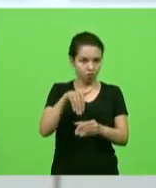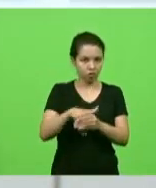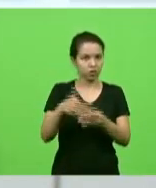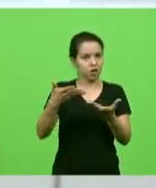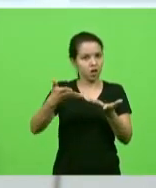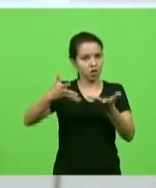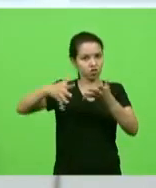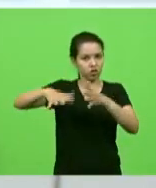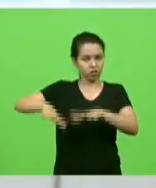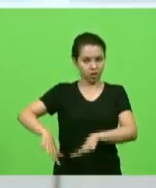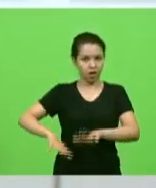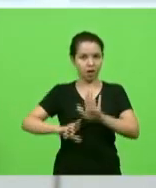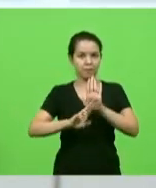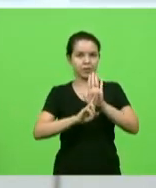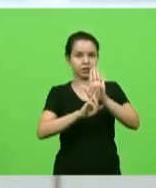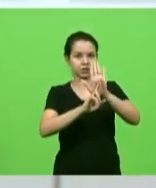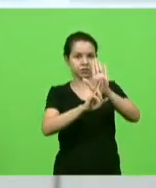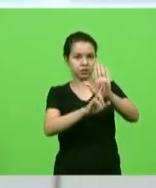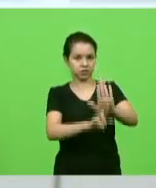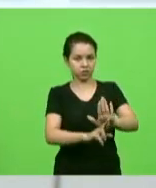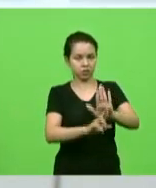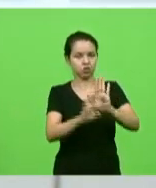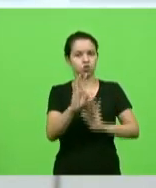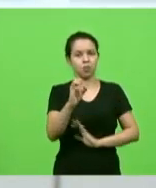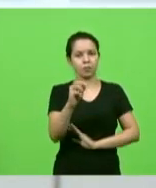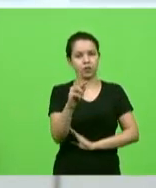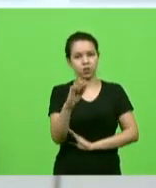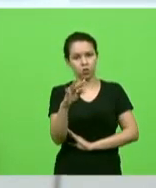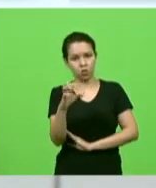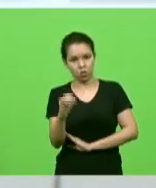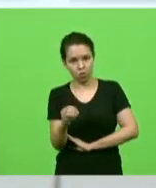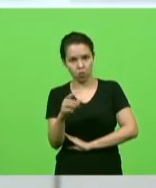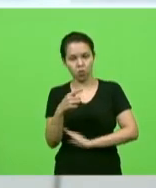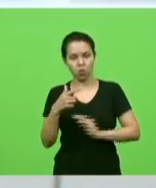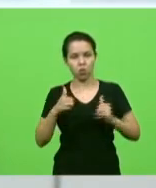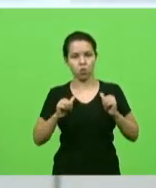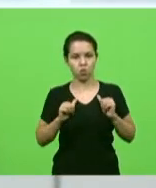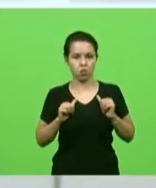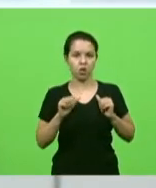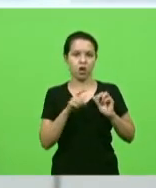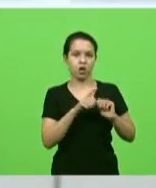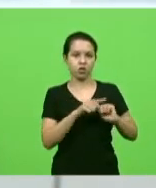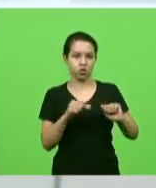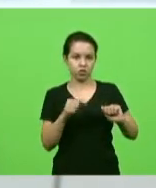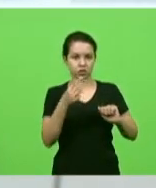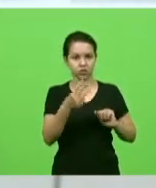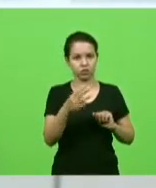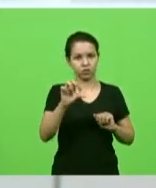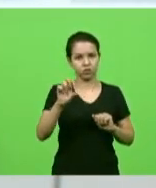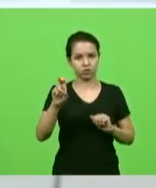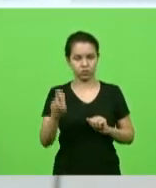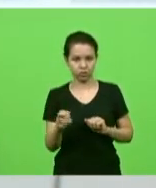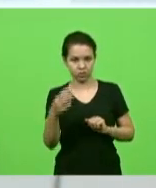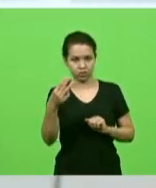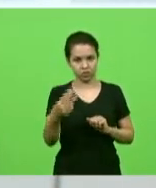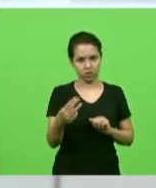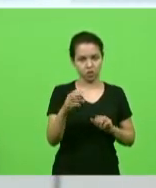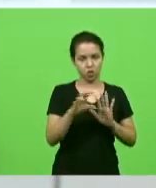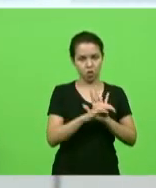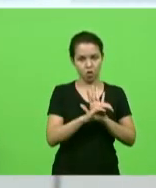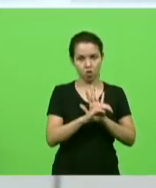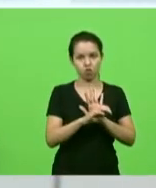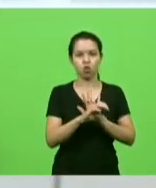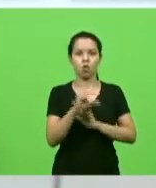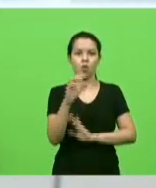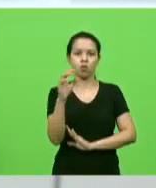rejeitar a representação no tópico no exatos termos do artigo 396-a três do Código de Processo